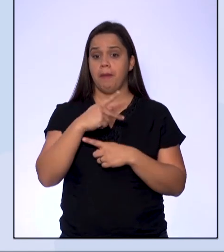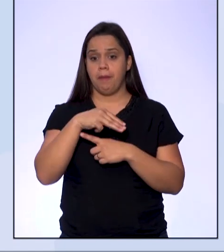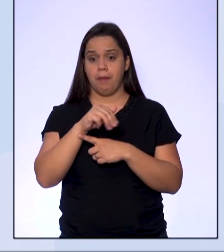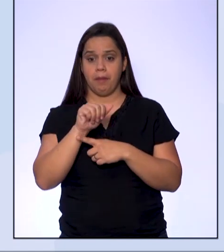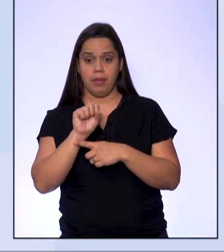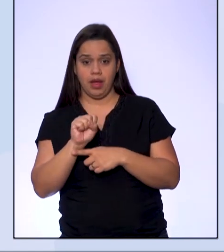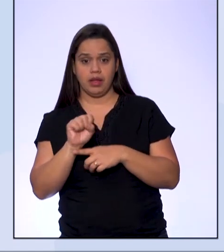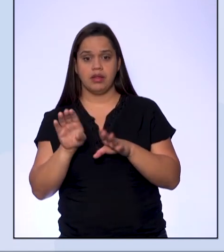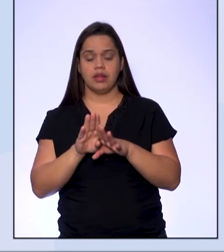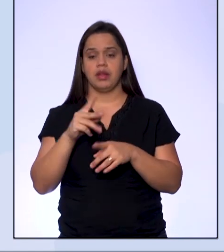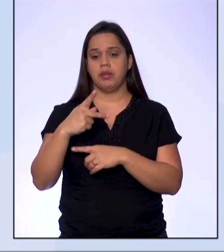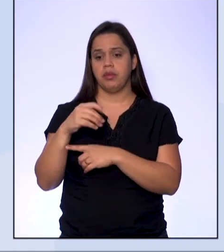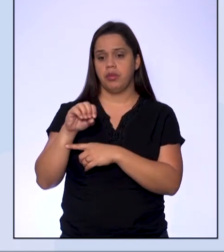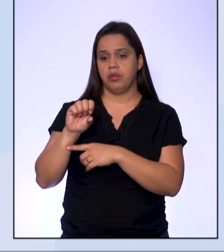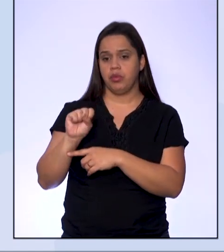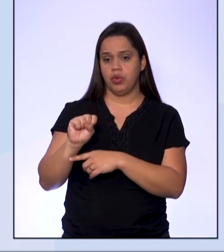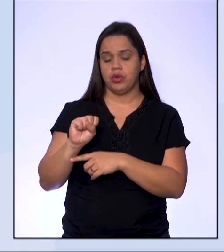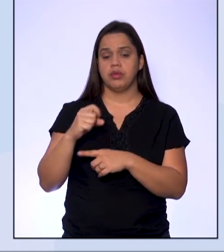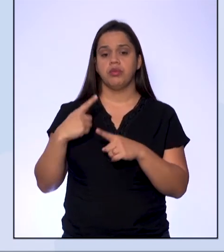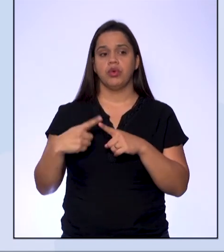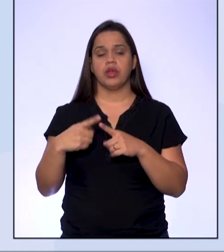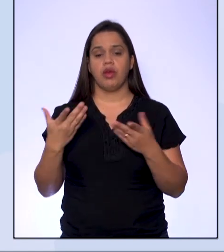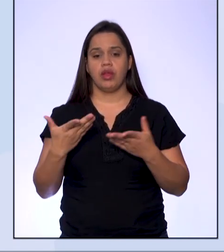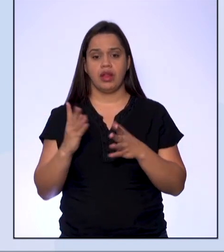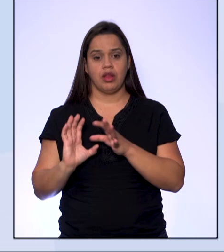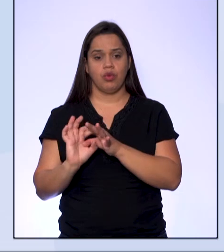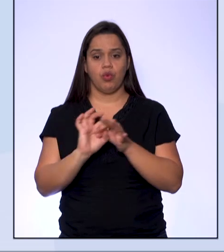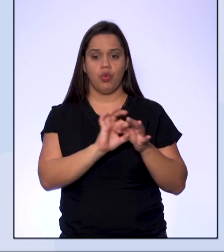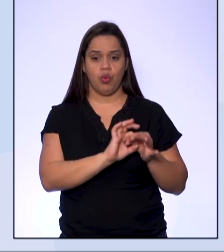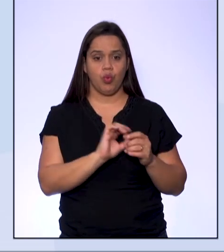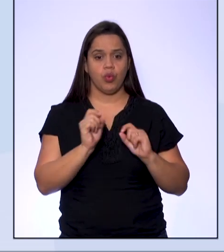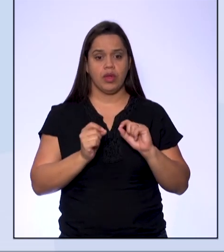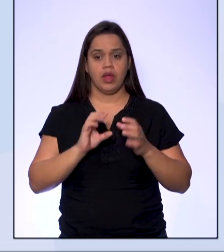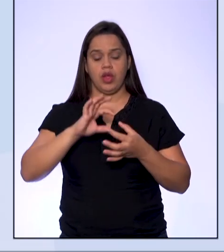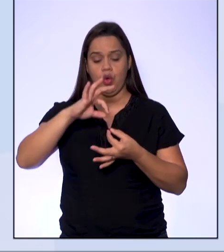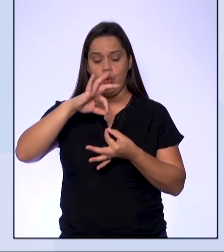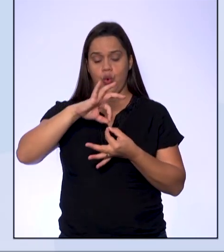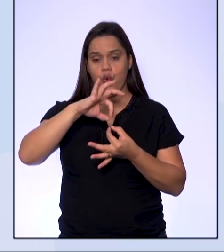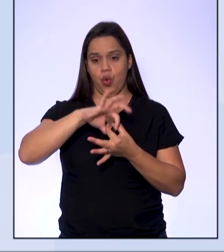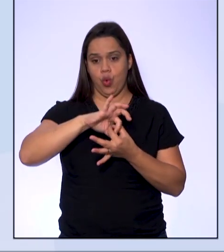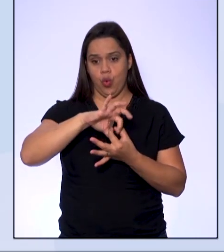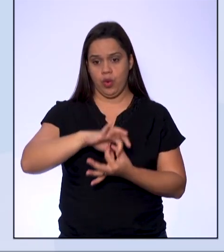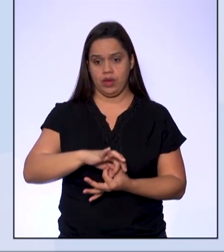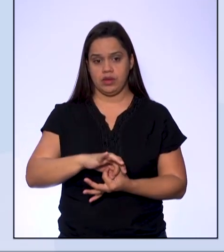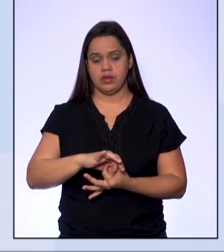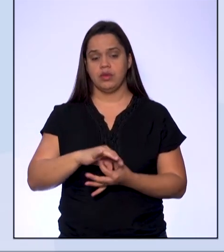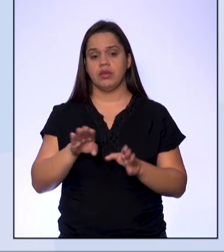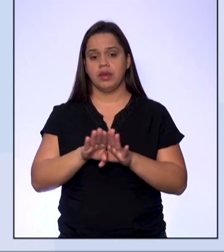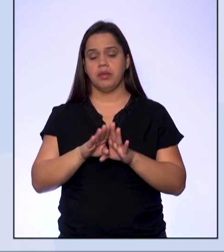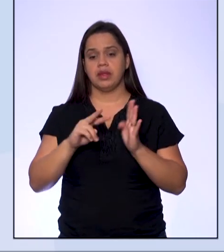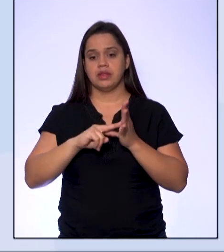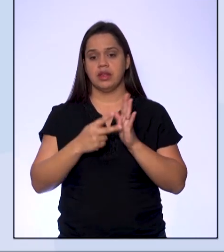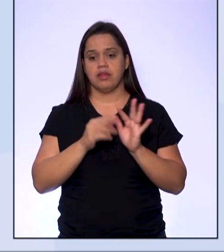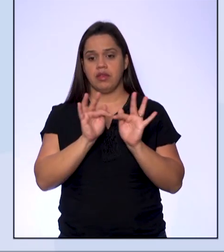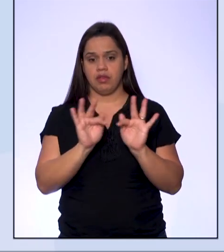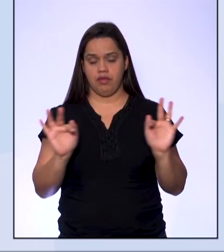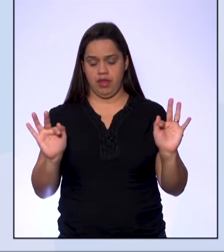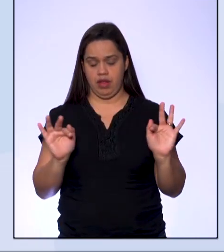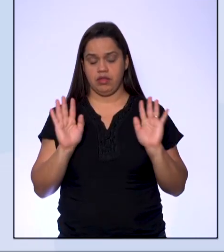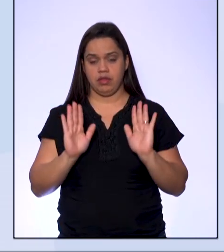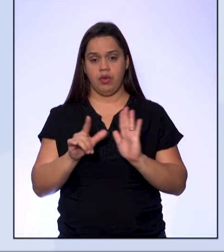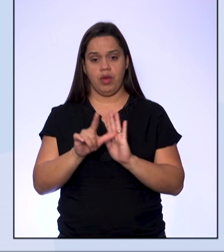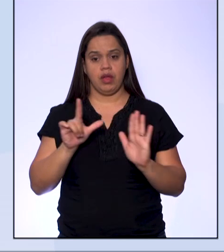dando coesão e sentido às frases. Portanto, antes de falar dessas questões,